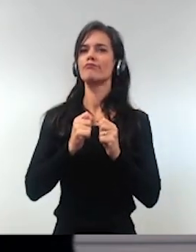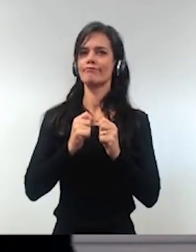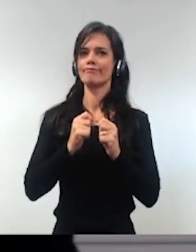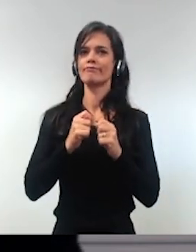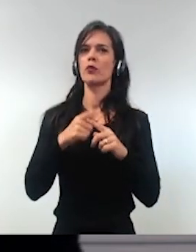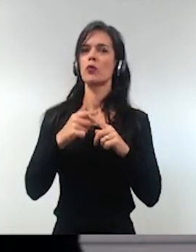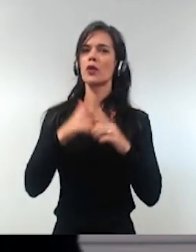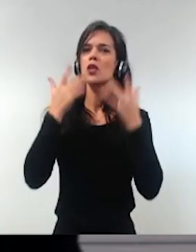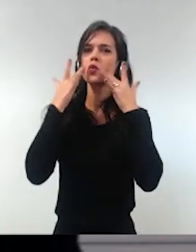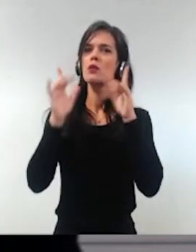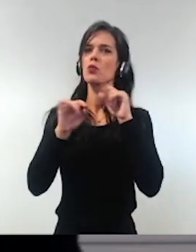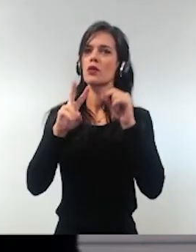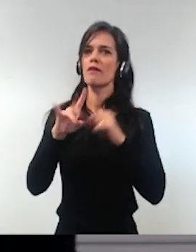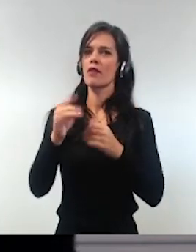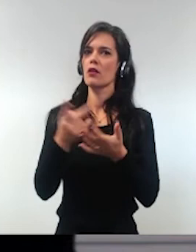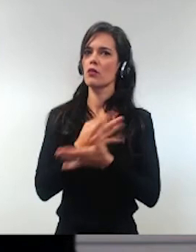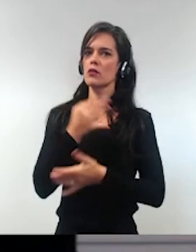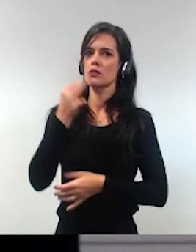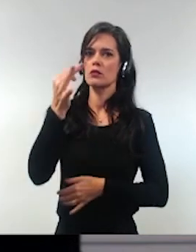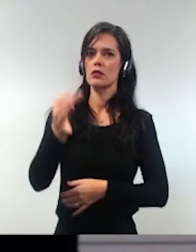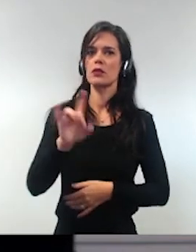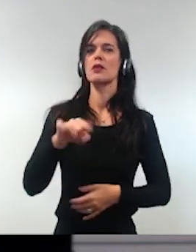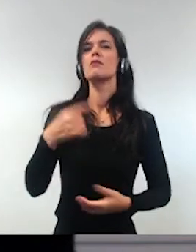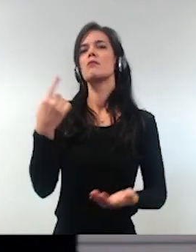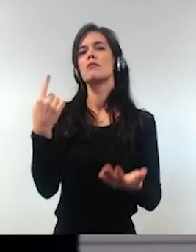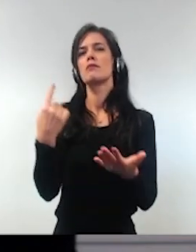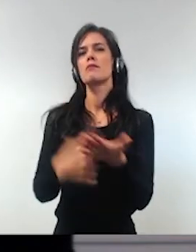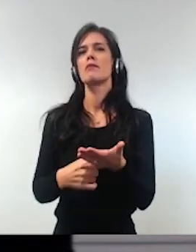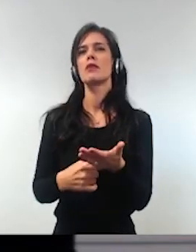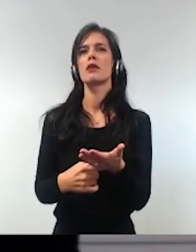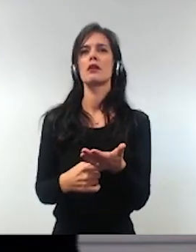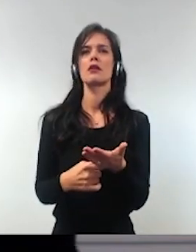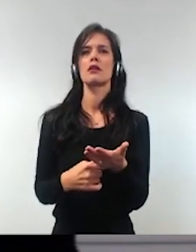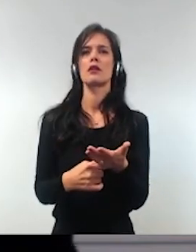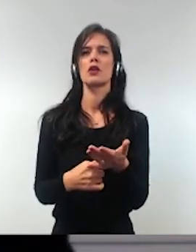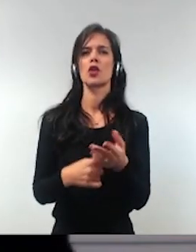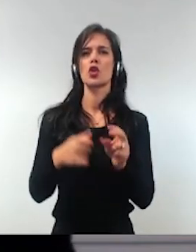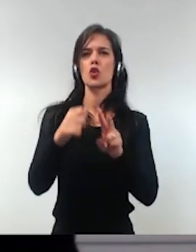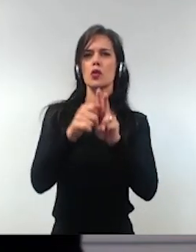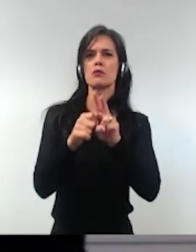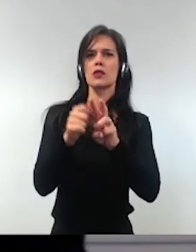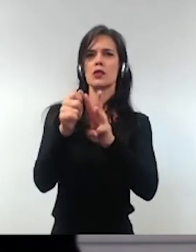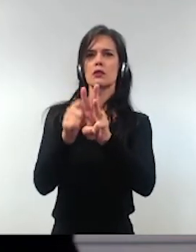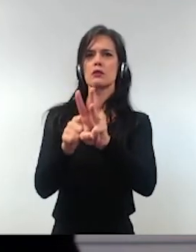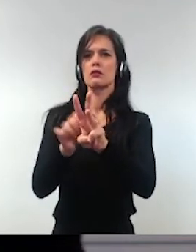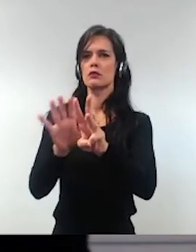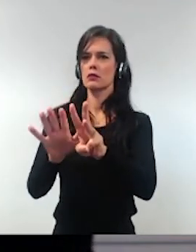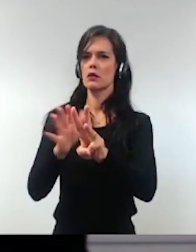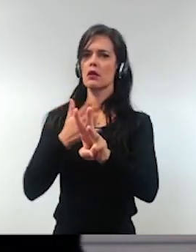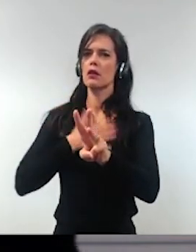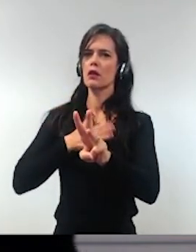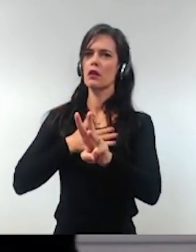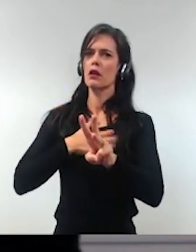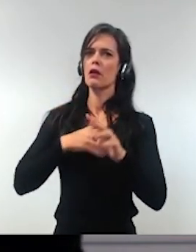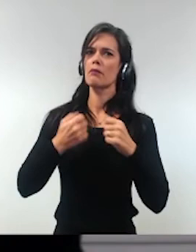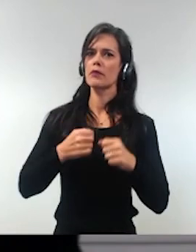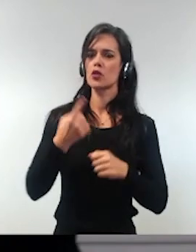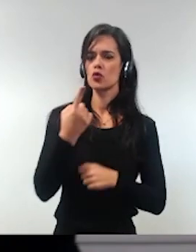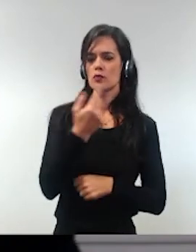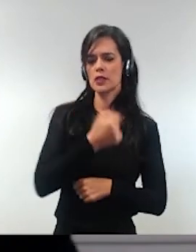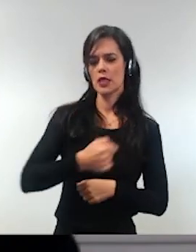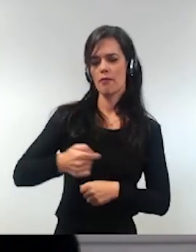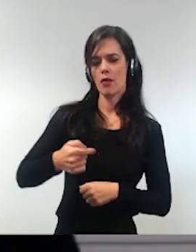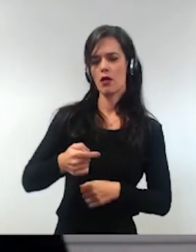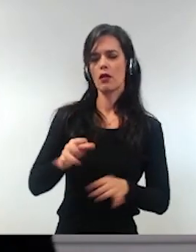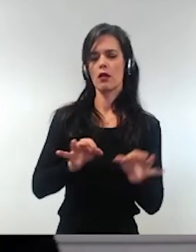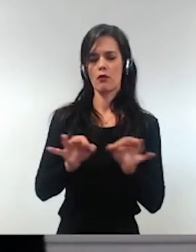que é que ia acontecer. Depois marcaram coisas para 2 meses, 3 meses. Eu disse, não, pessoal, as coisas têm que ser vistas uma vez por semana.